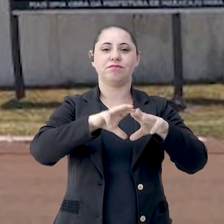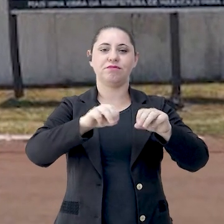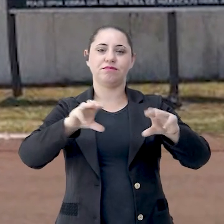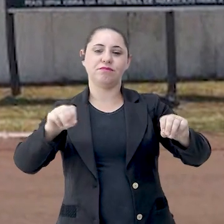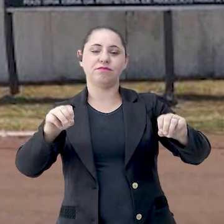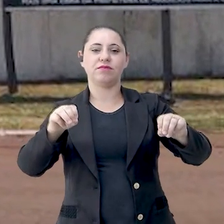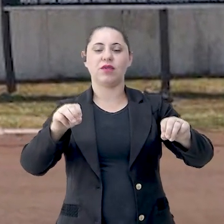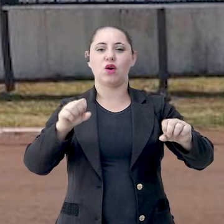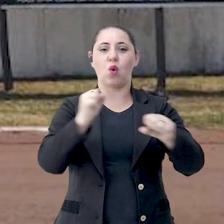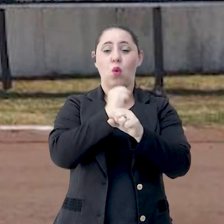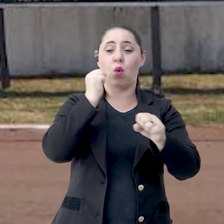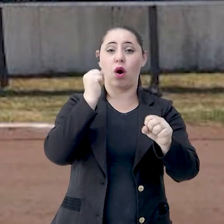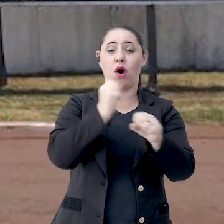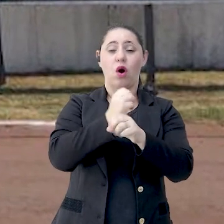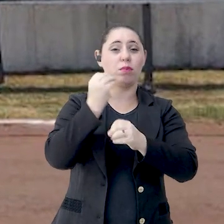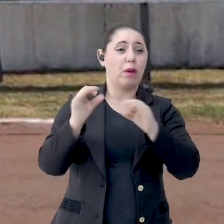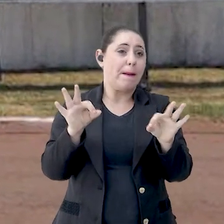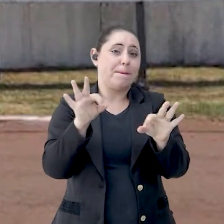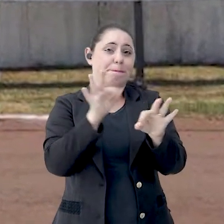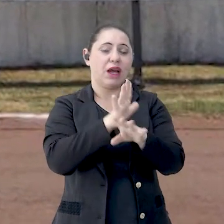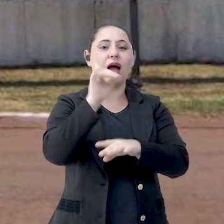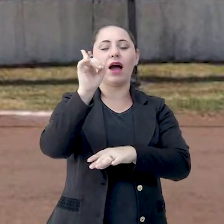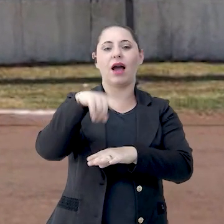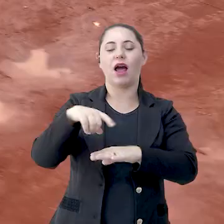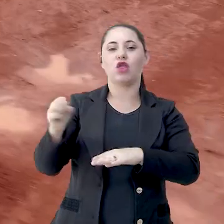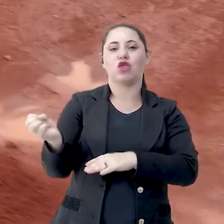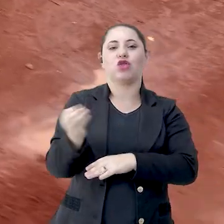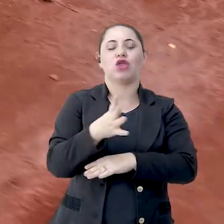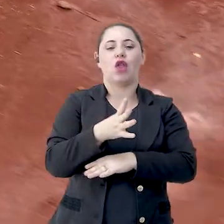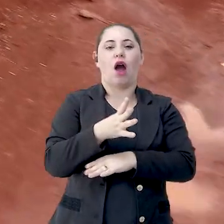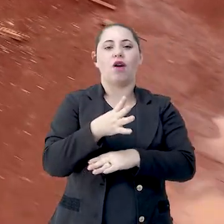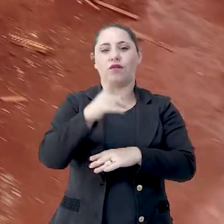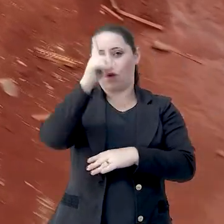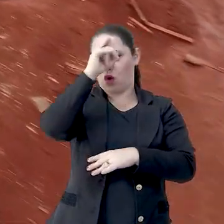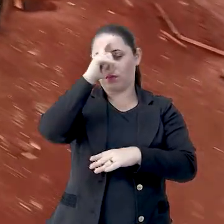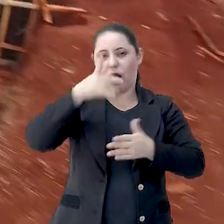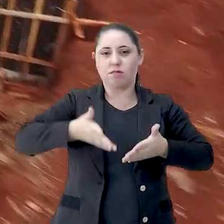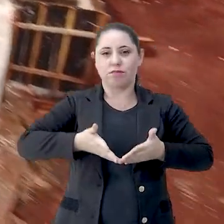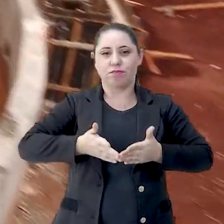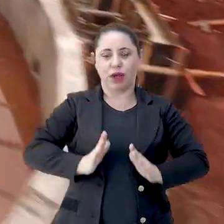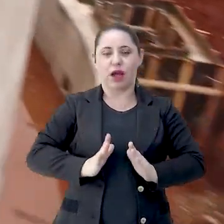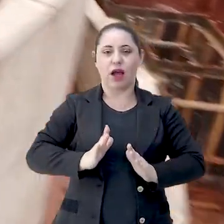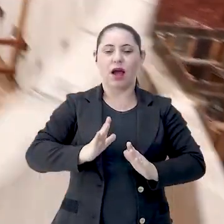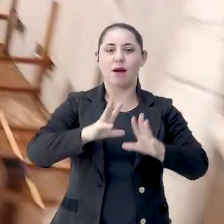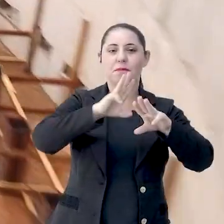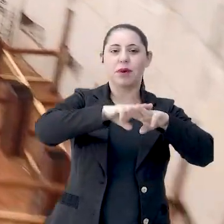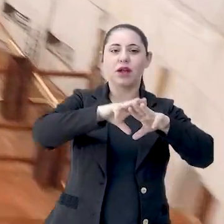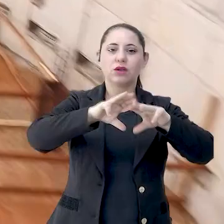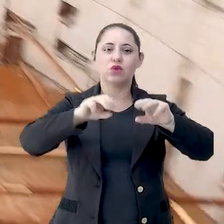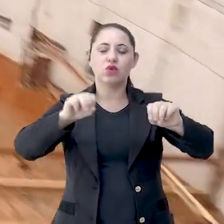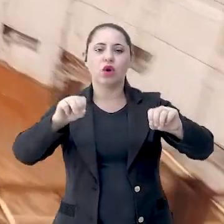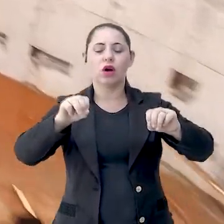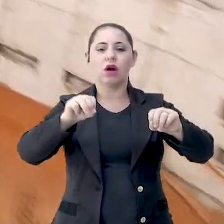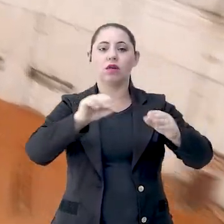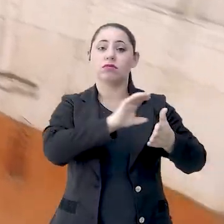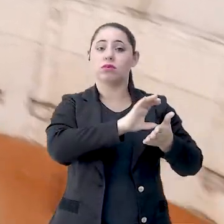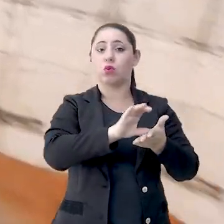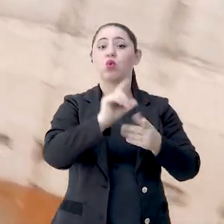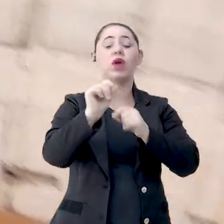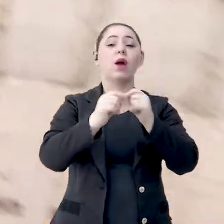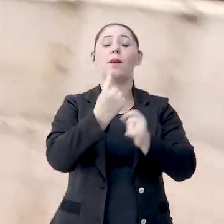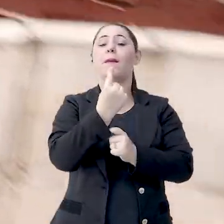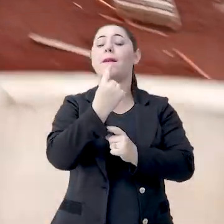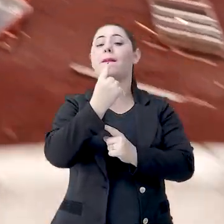foram destinados R$ 1,5 milhão de reais. A cidade também inaugurou a nova estação de tratamento de esgoto,